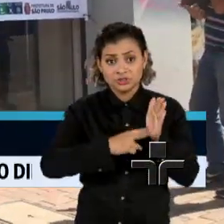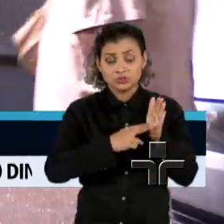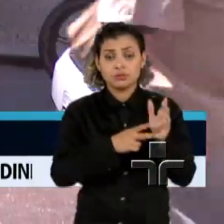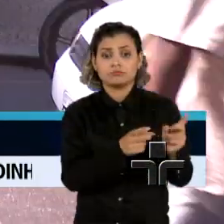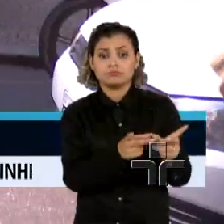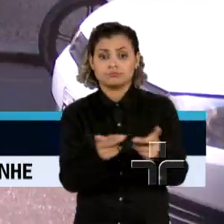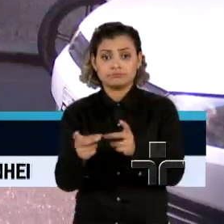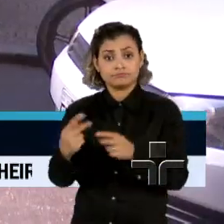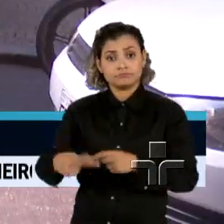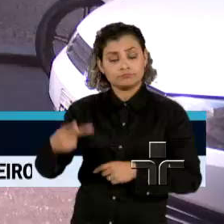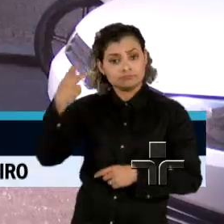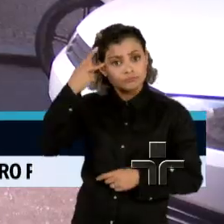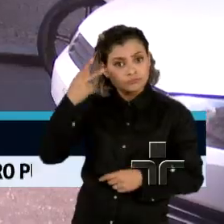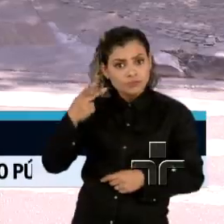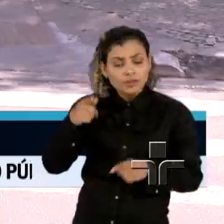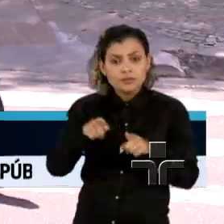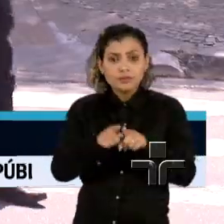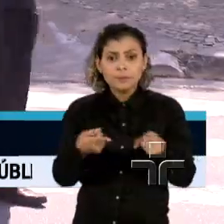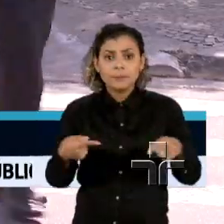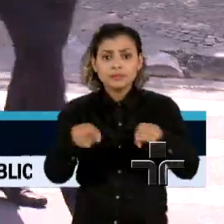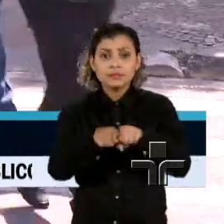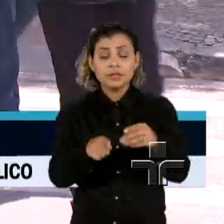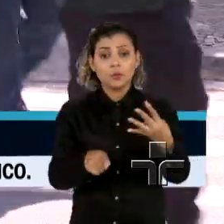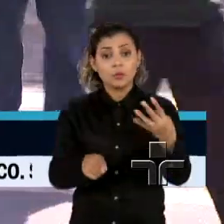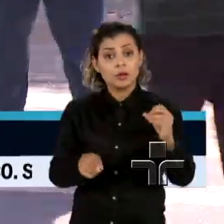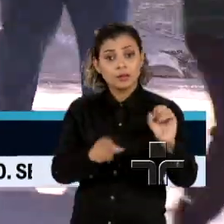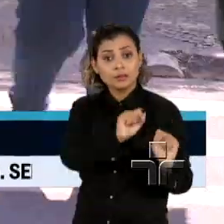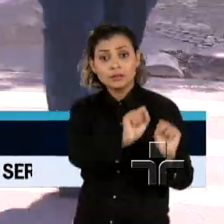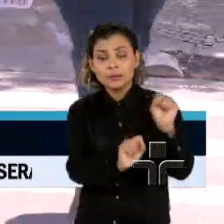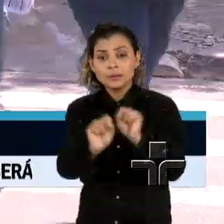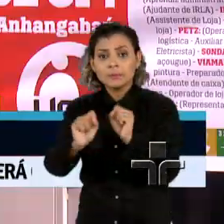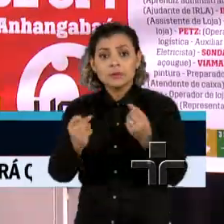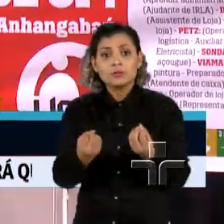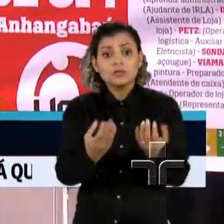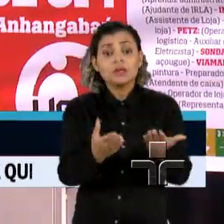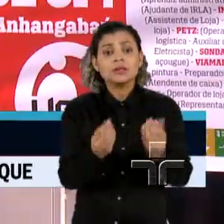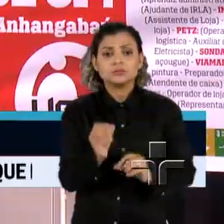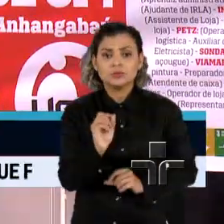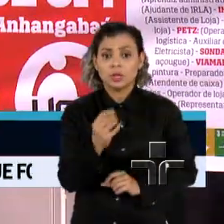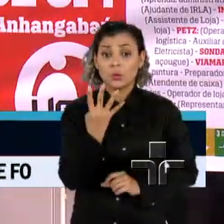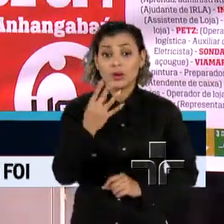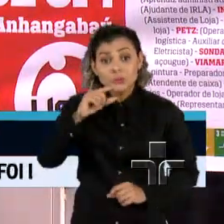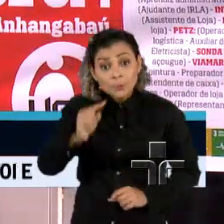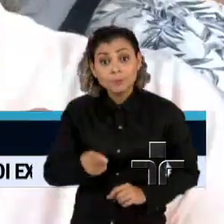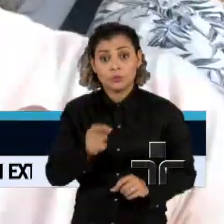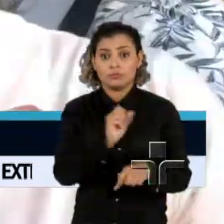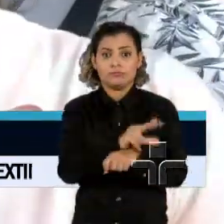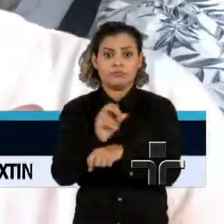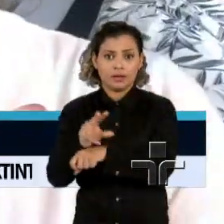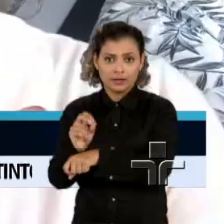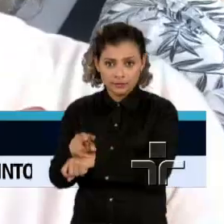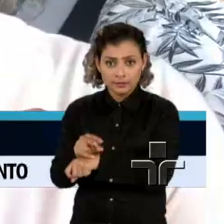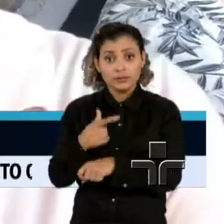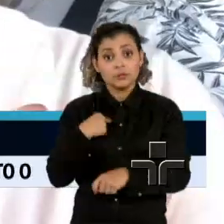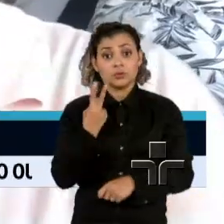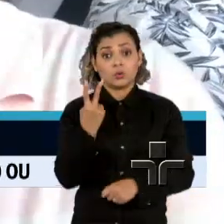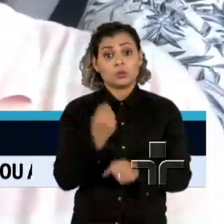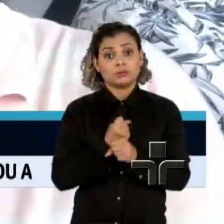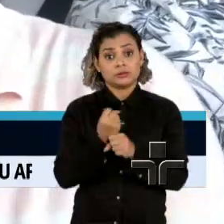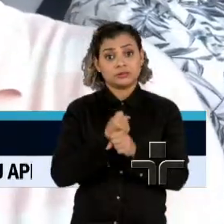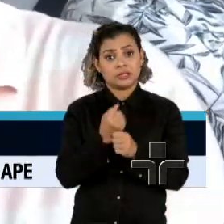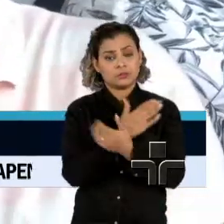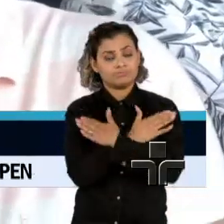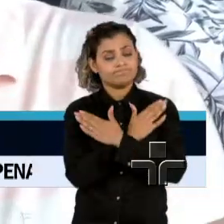Comerciários do Estado de São Paulo, em parceria com 40 empresas, está oferecendo mais de 4.000 vagas. Eu estou 2 anos, quase 2